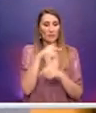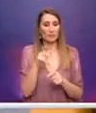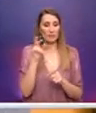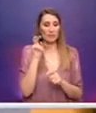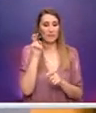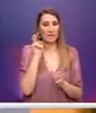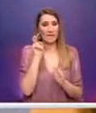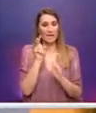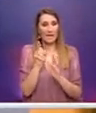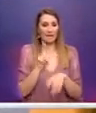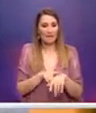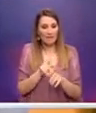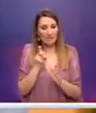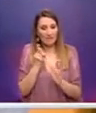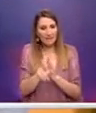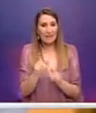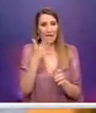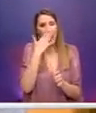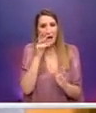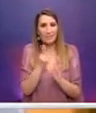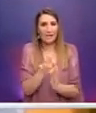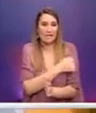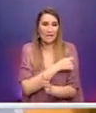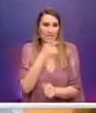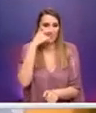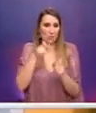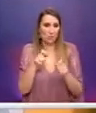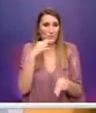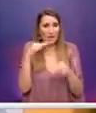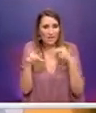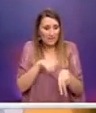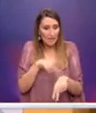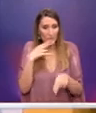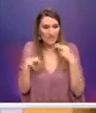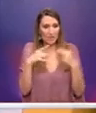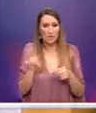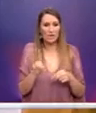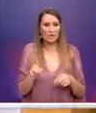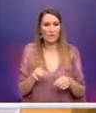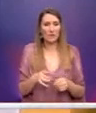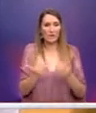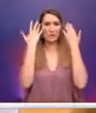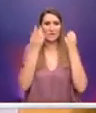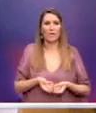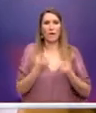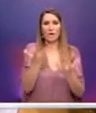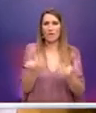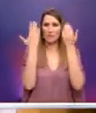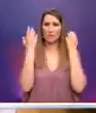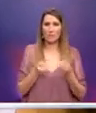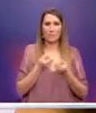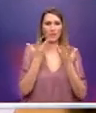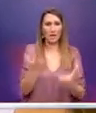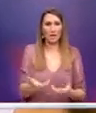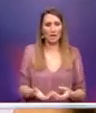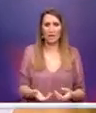entrar na casa da sua intimidade. Exatamente. No momento mais íntimo, portanto, da refeição. Nós não estamos a despejar notícias, nós estamos a falar com as